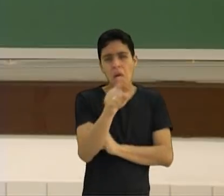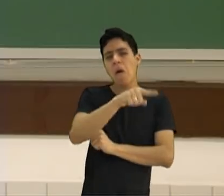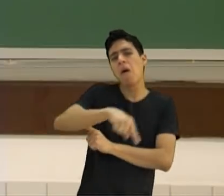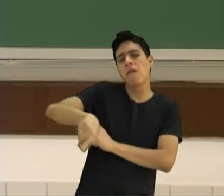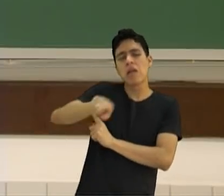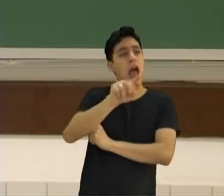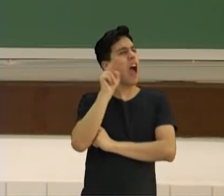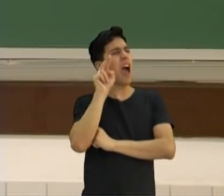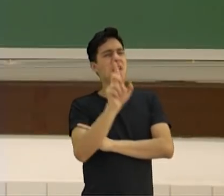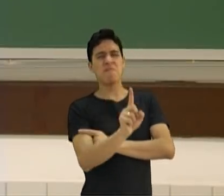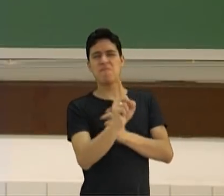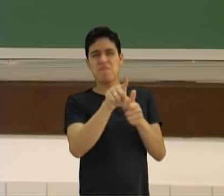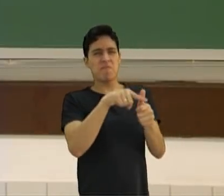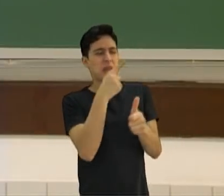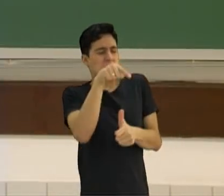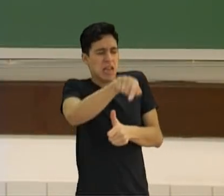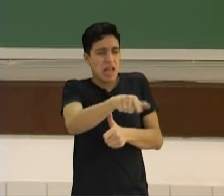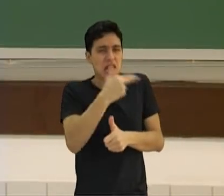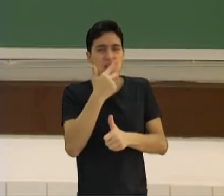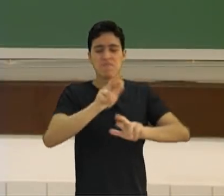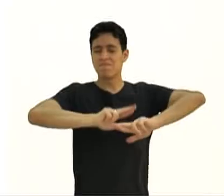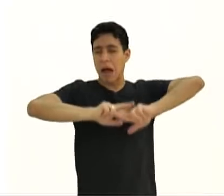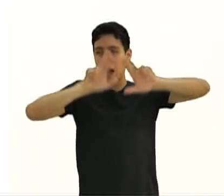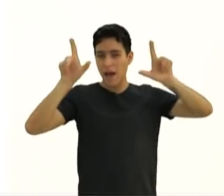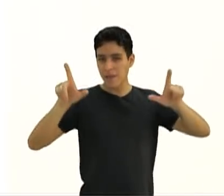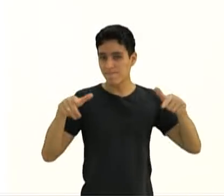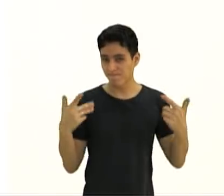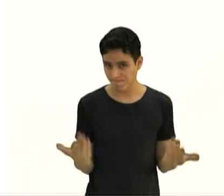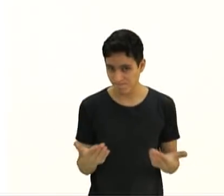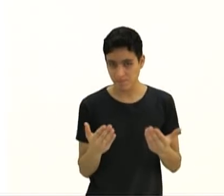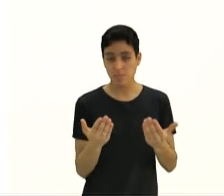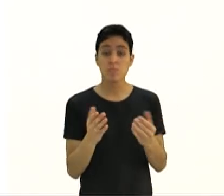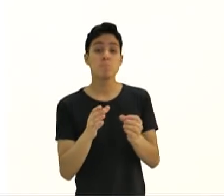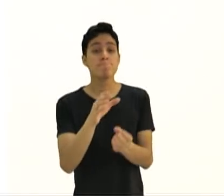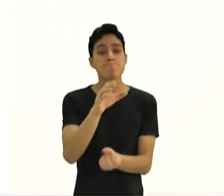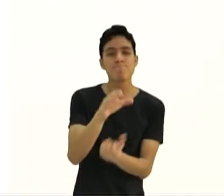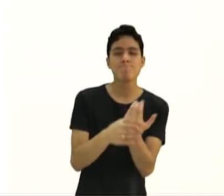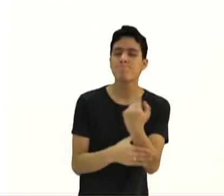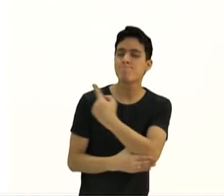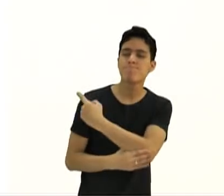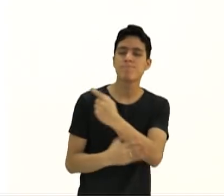novidade para você? Vamos ver. Surgiu na década de